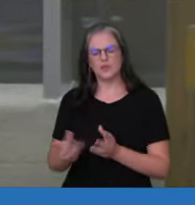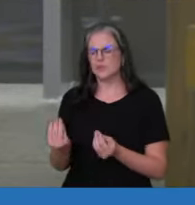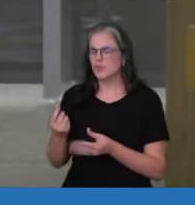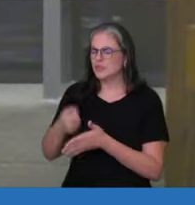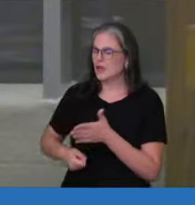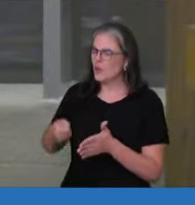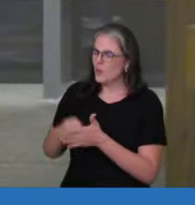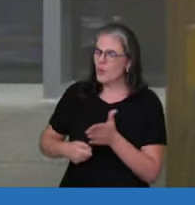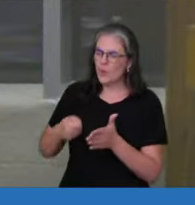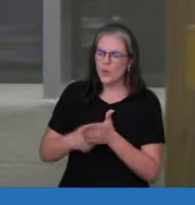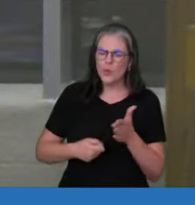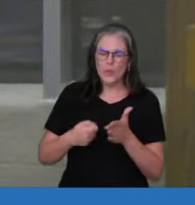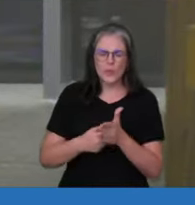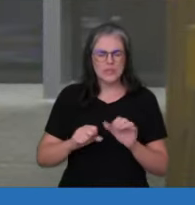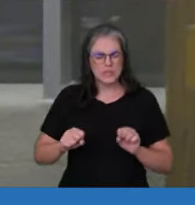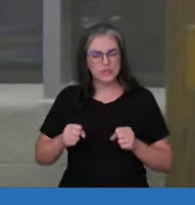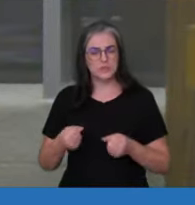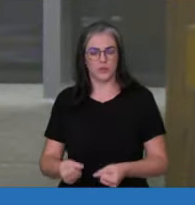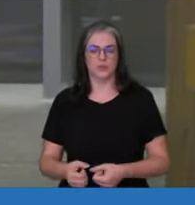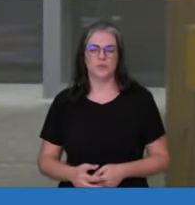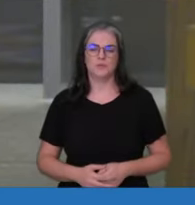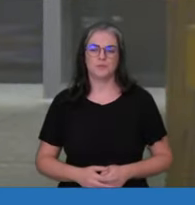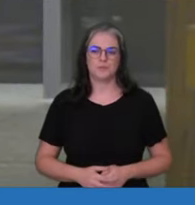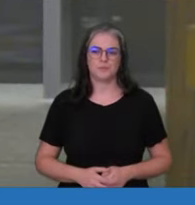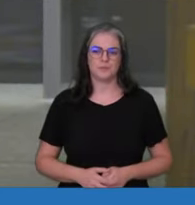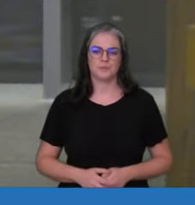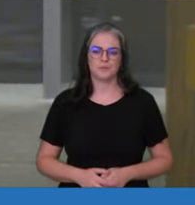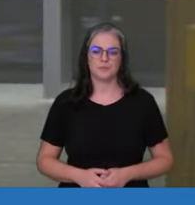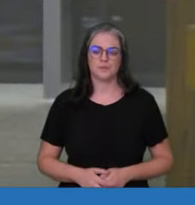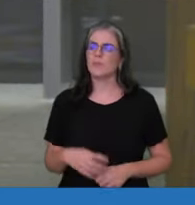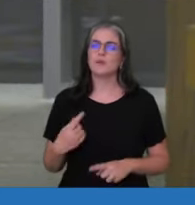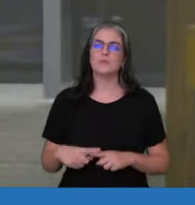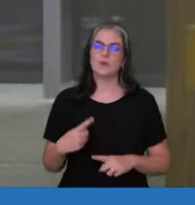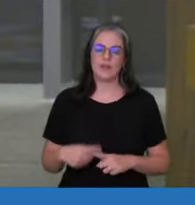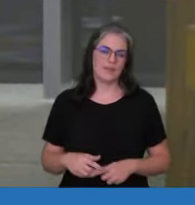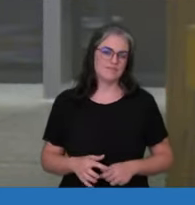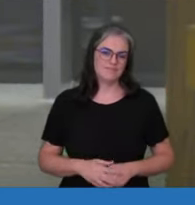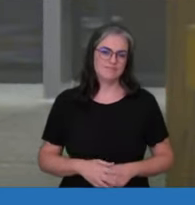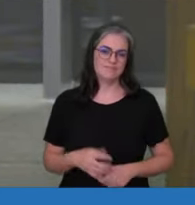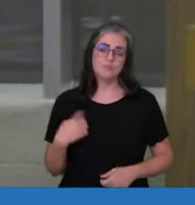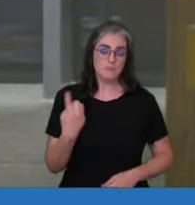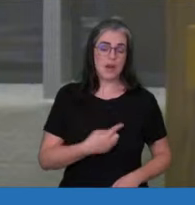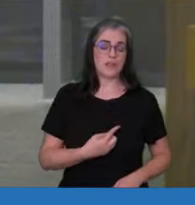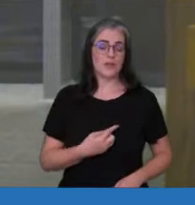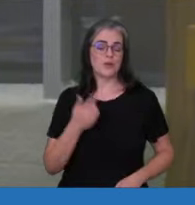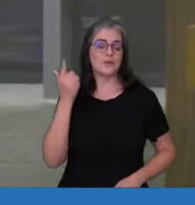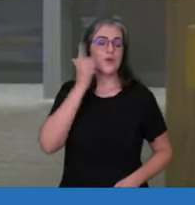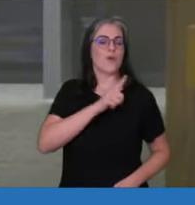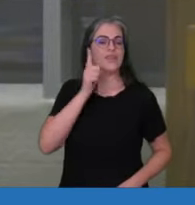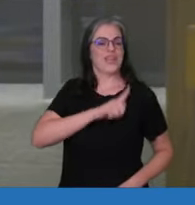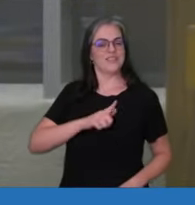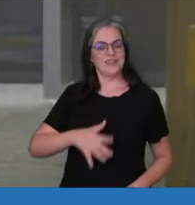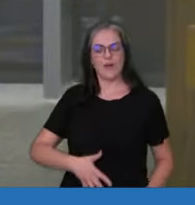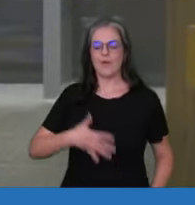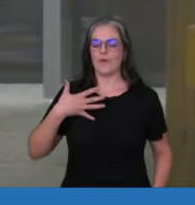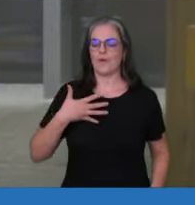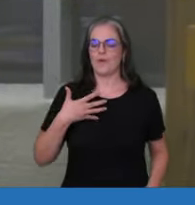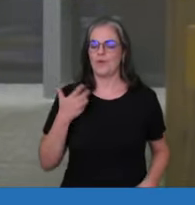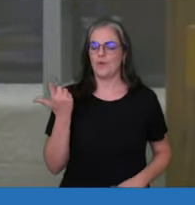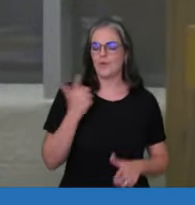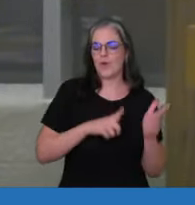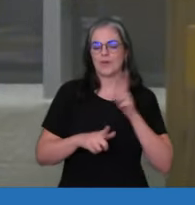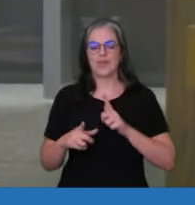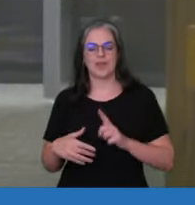dedicou para que a gente possa, para que a gente pudesse realmente se orgulhar de onde nós estamos e para